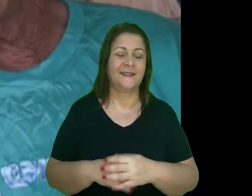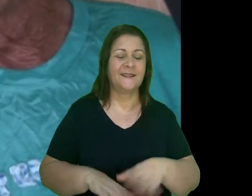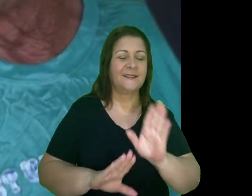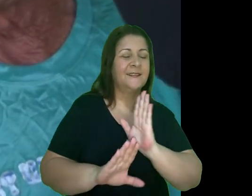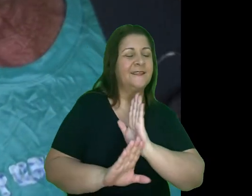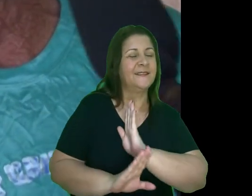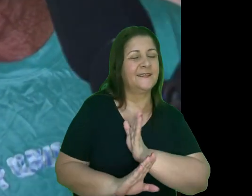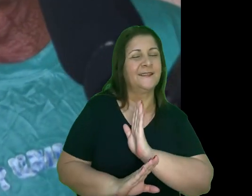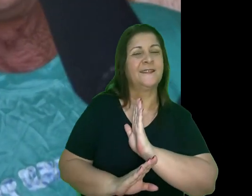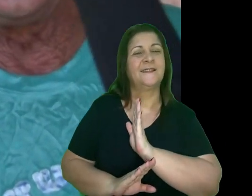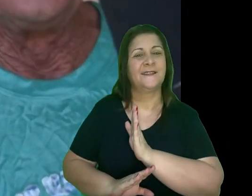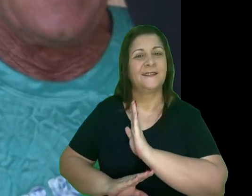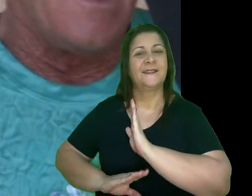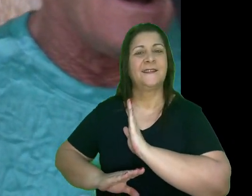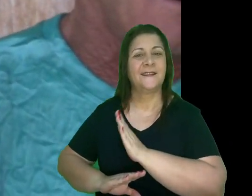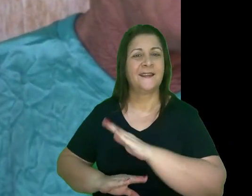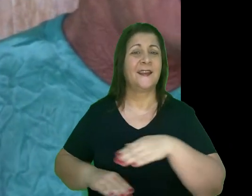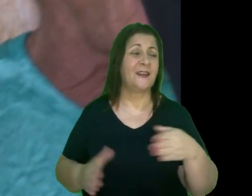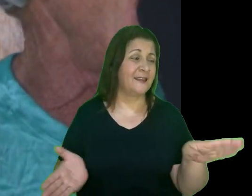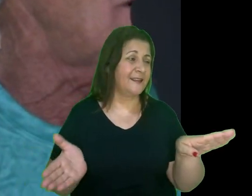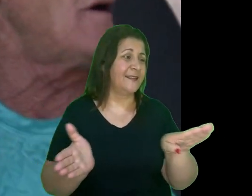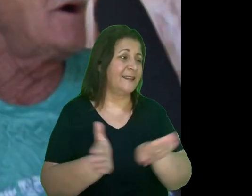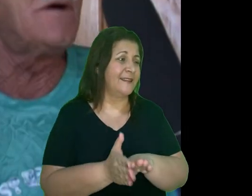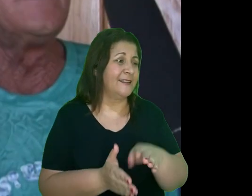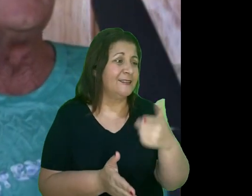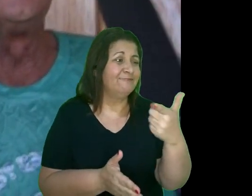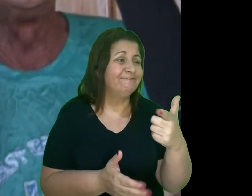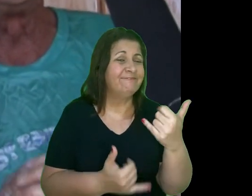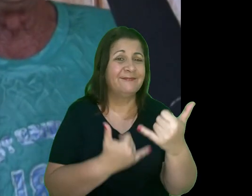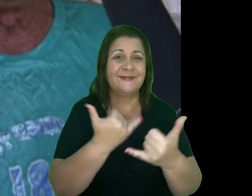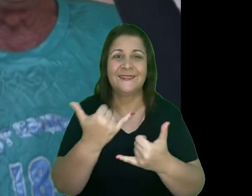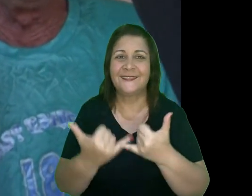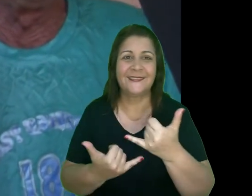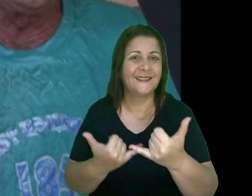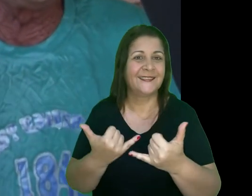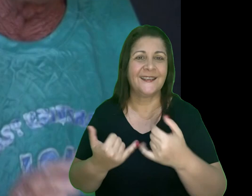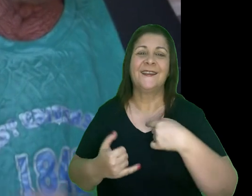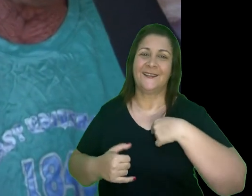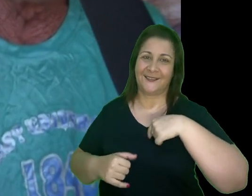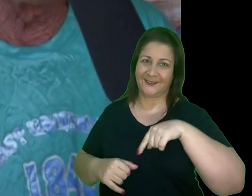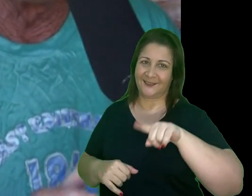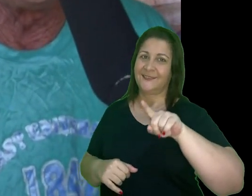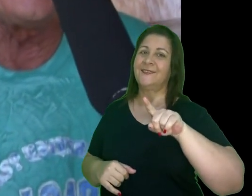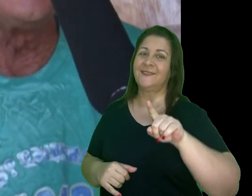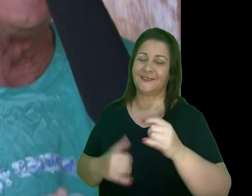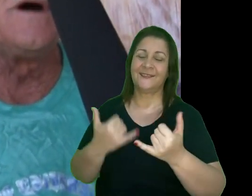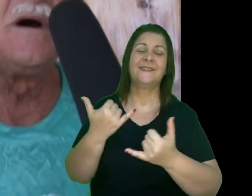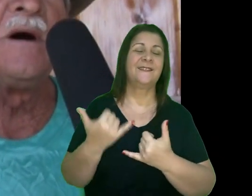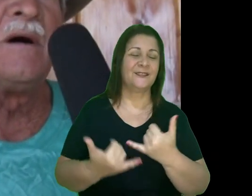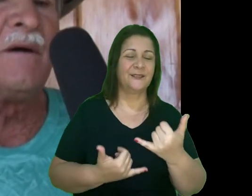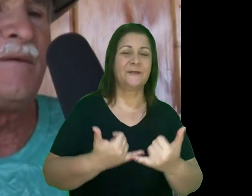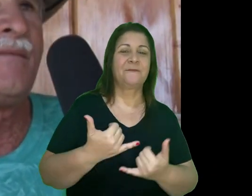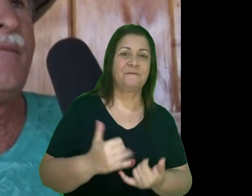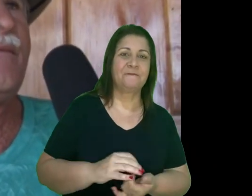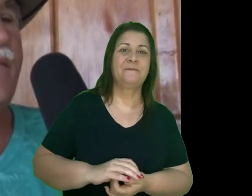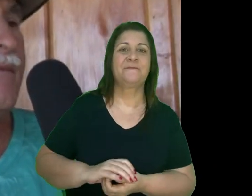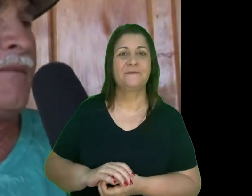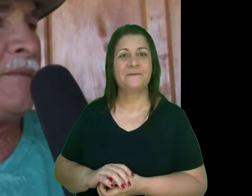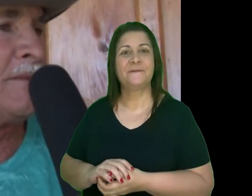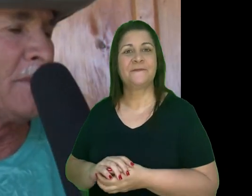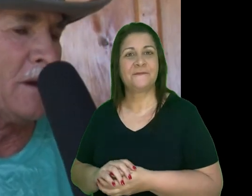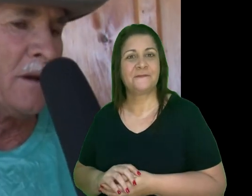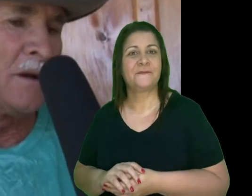viagem do sertão. Na linha do barandão, até hoje eu não brinquei. Na linha do barandão.